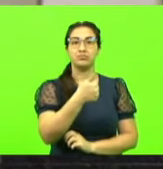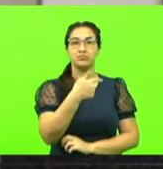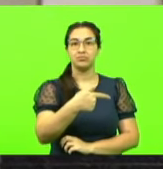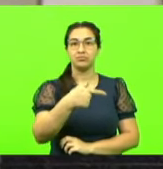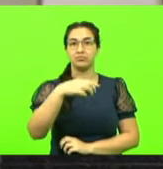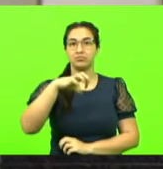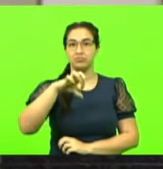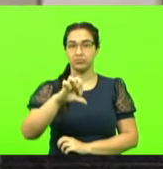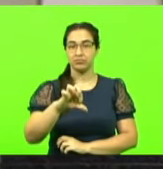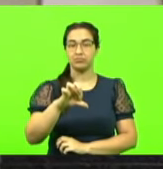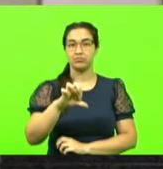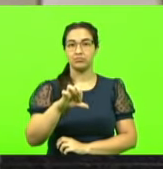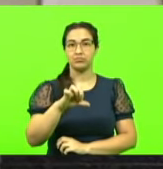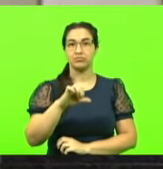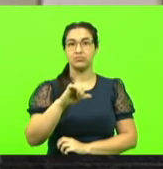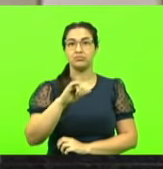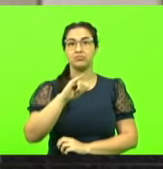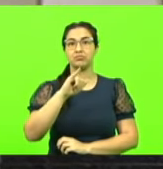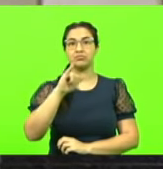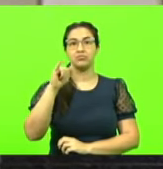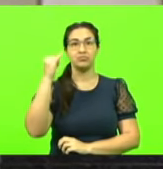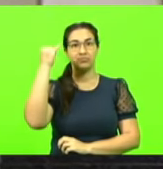279.8/2021, autor deputado Jair Mioto.